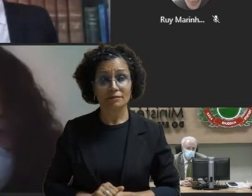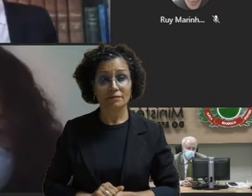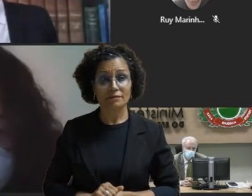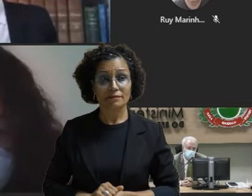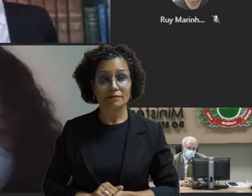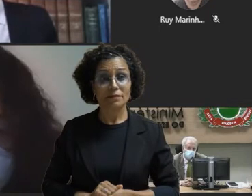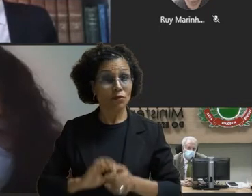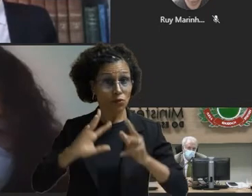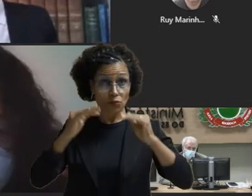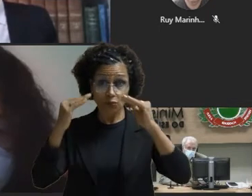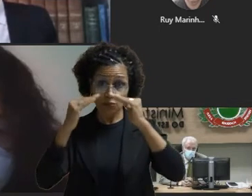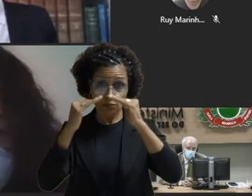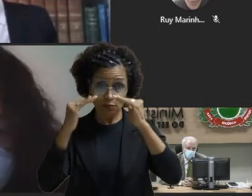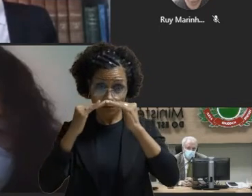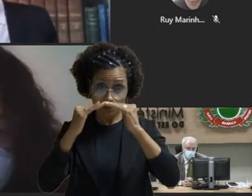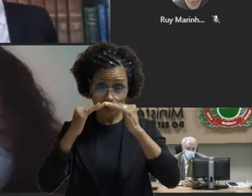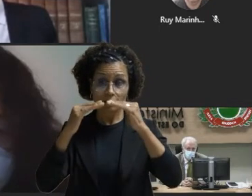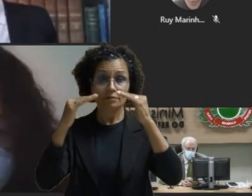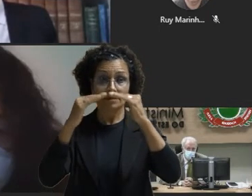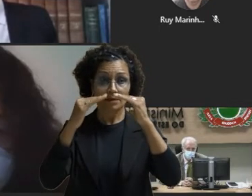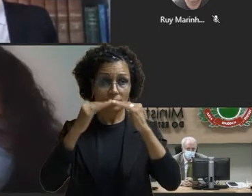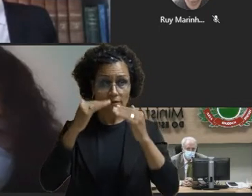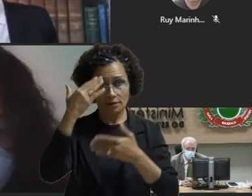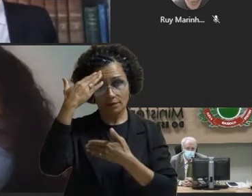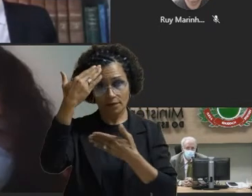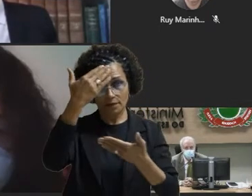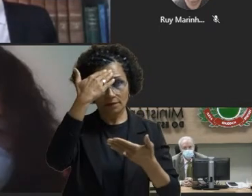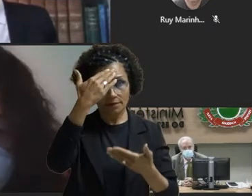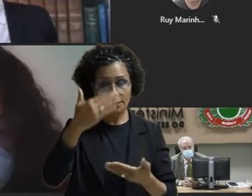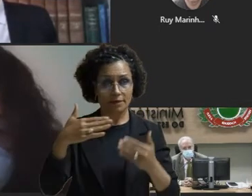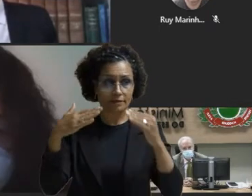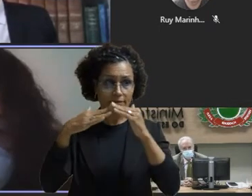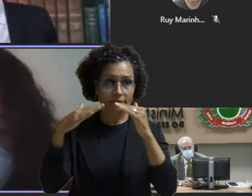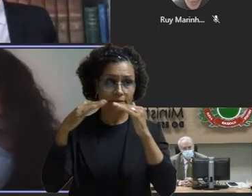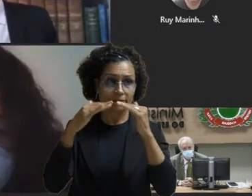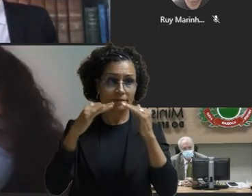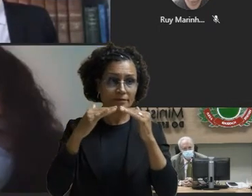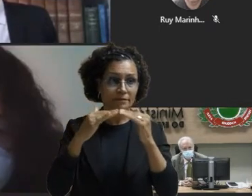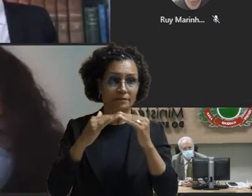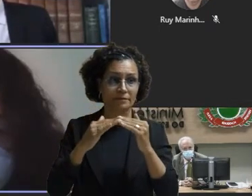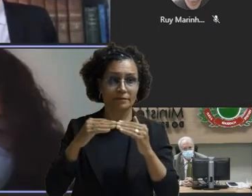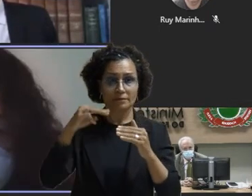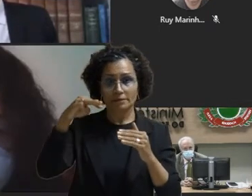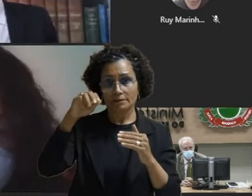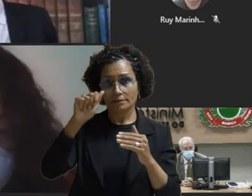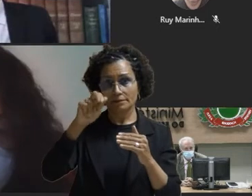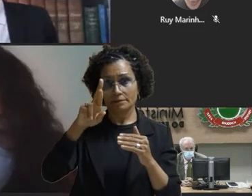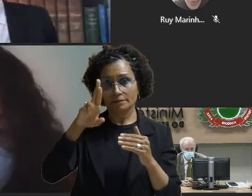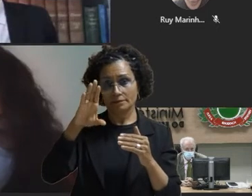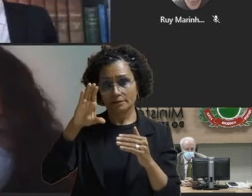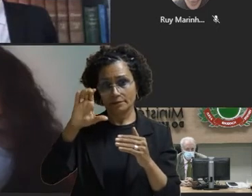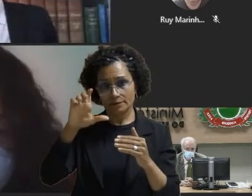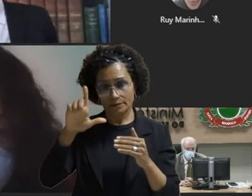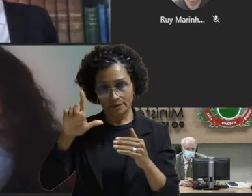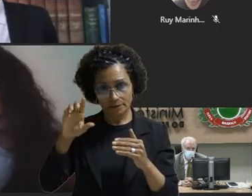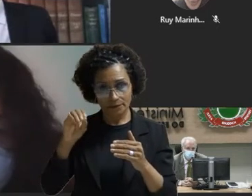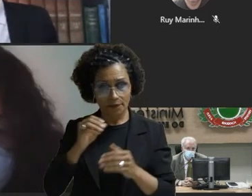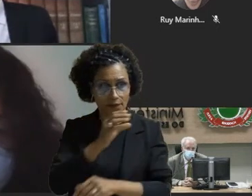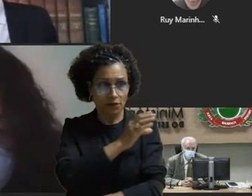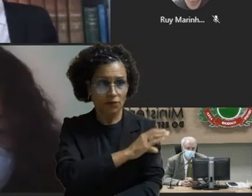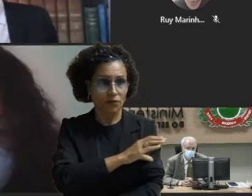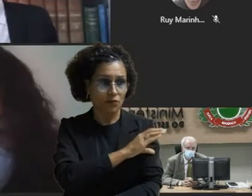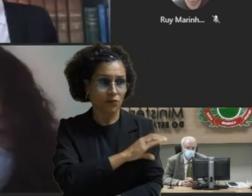acordo? De acordo. Obrigado. Agora passo ao conselheiro Marcelo Ferra de Carvalho.